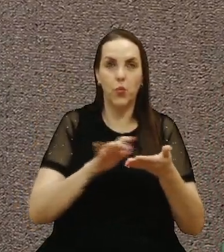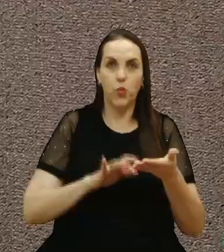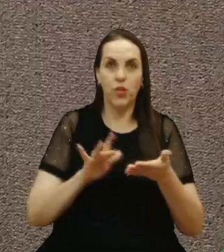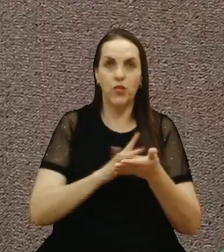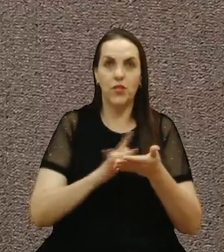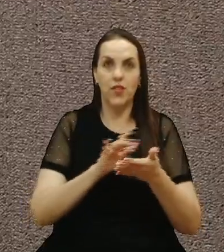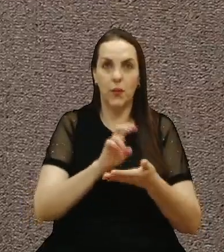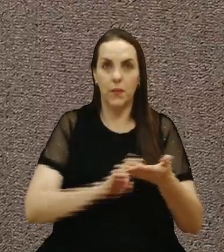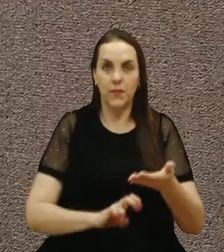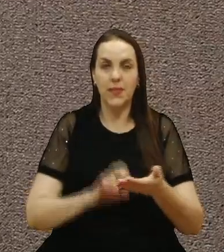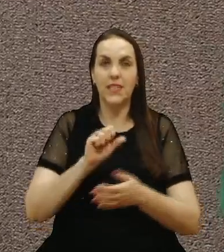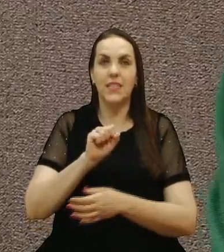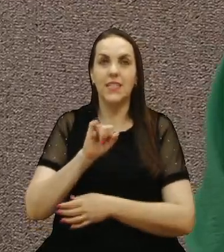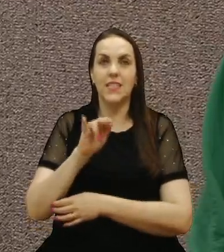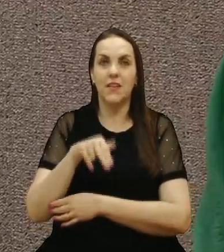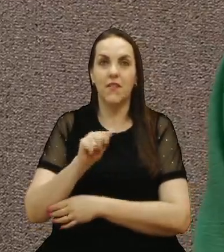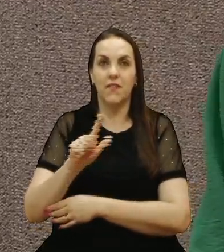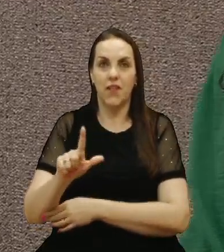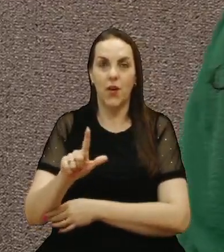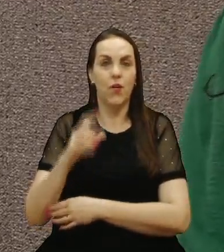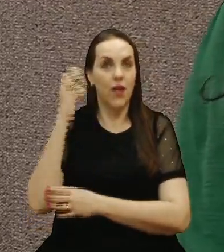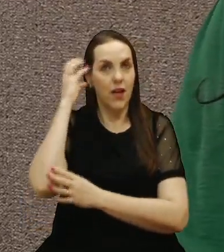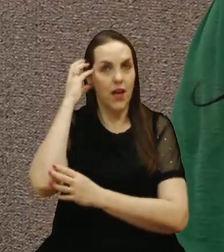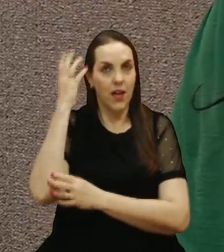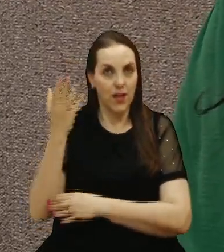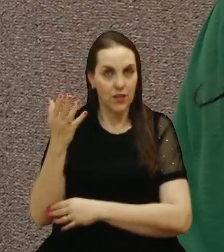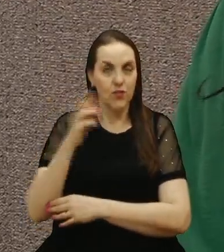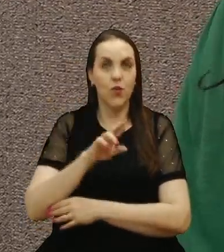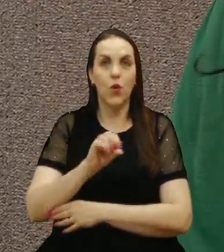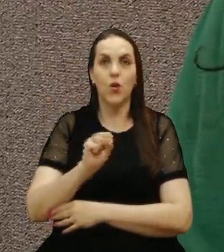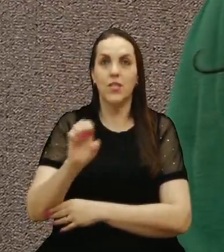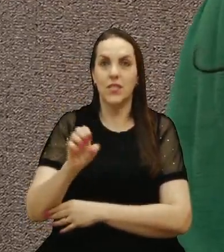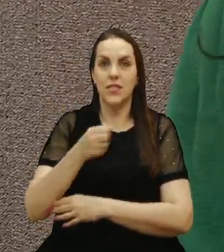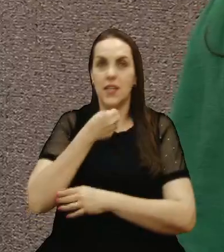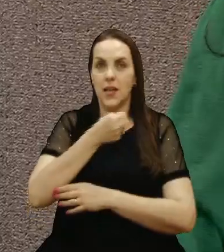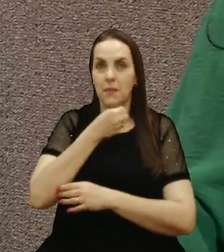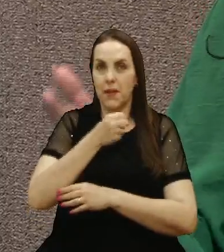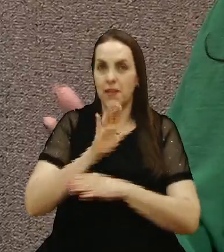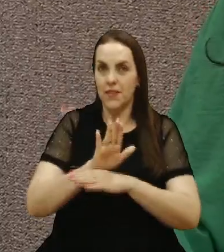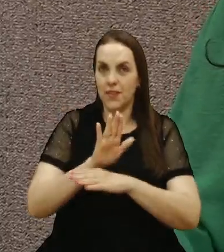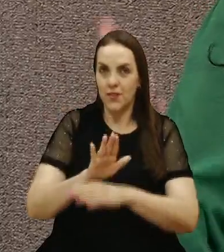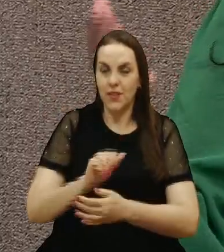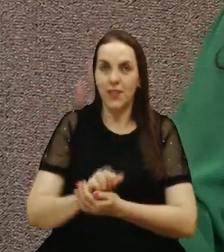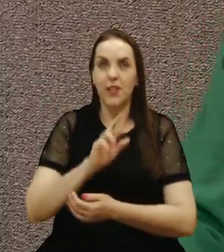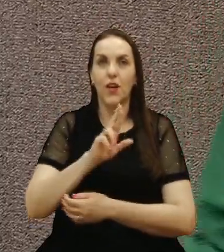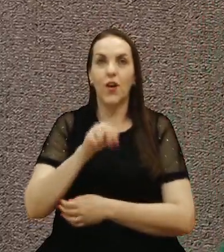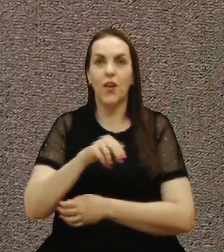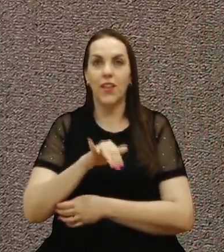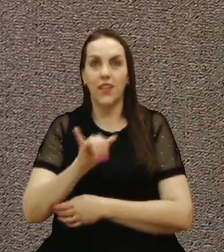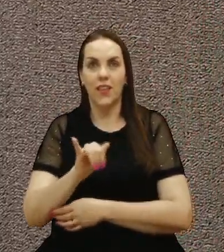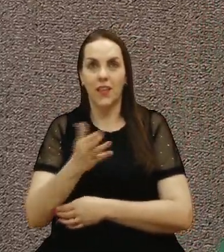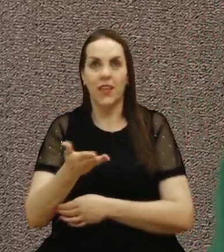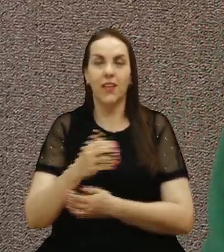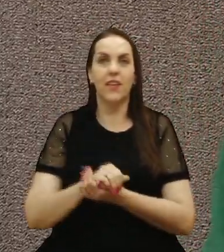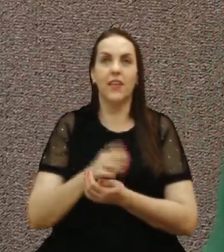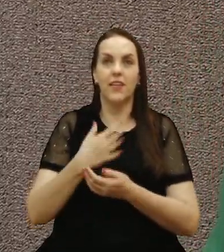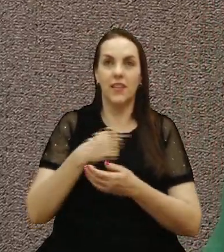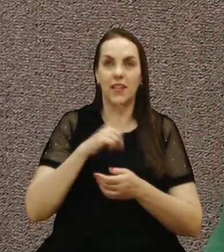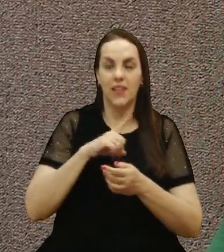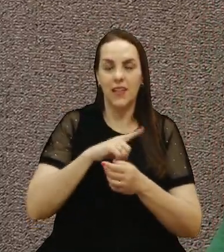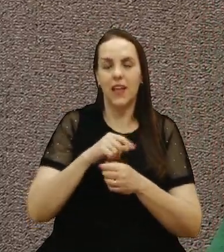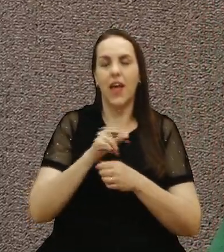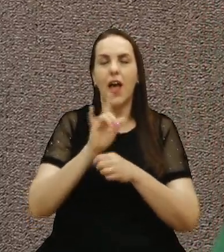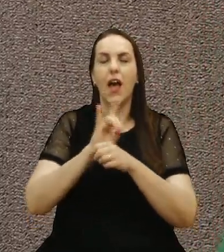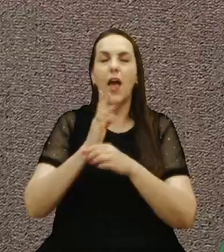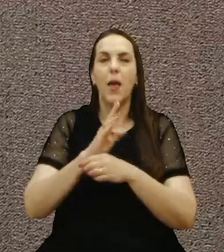como profissional de rádio, a Rose Brogliato na assessoria de imprensa, o Ronei Sá, que a gente só conhece como Lobinho, cinegrafista, profissional de